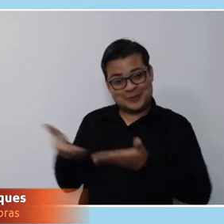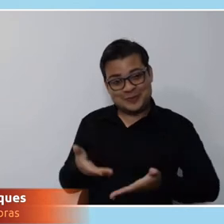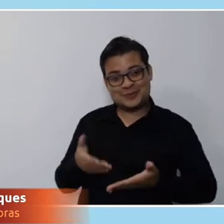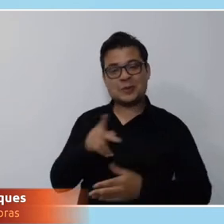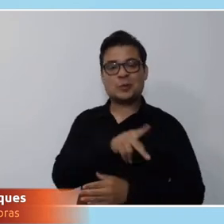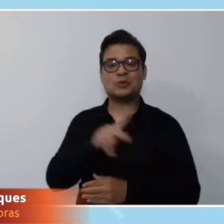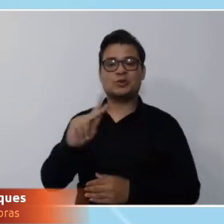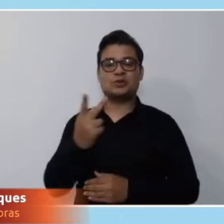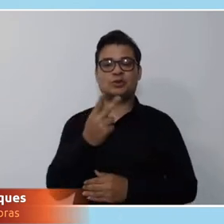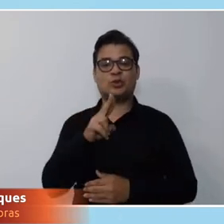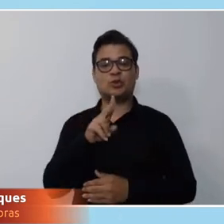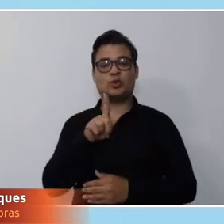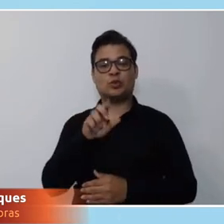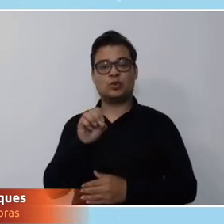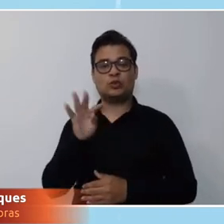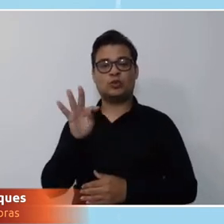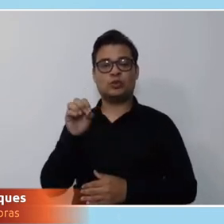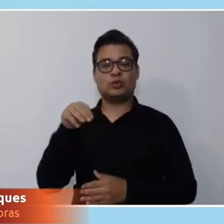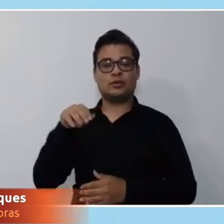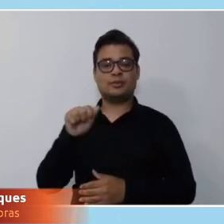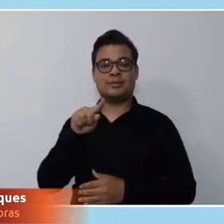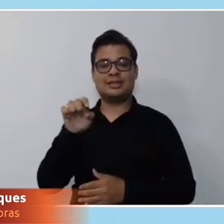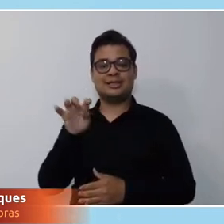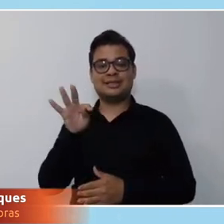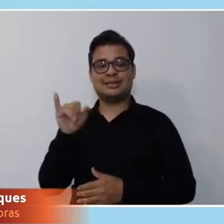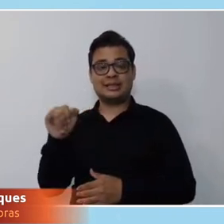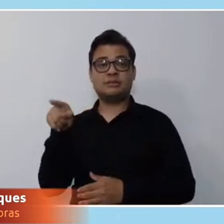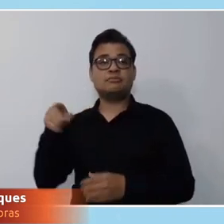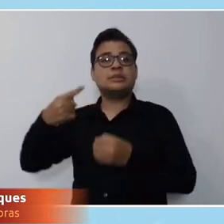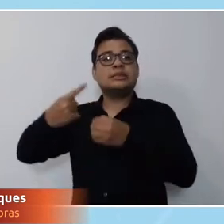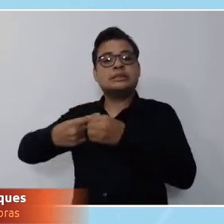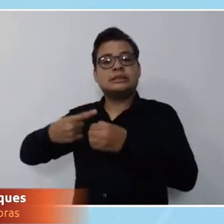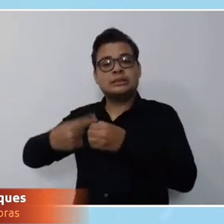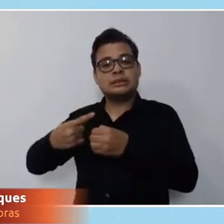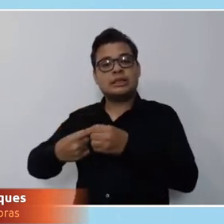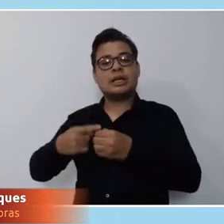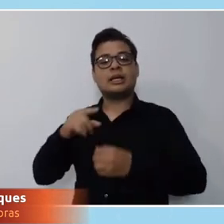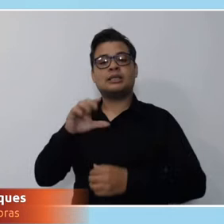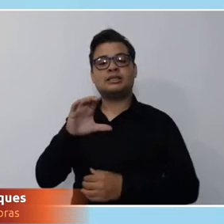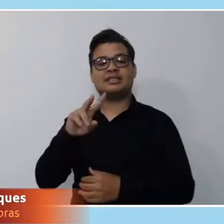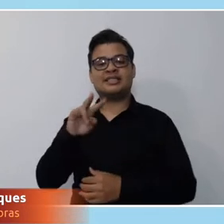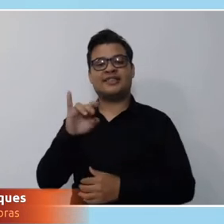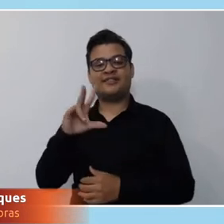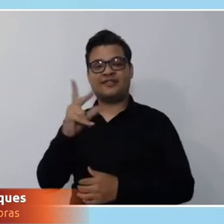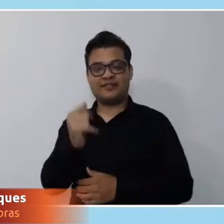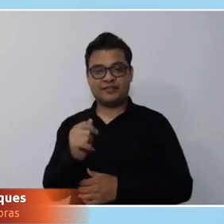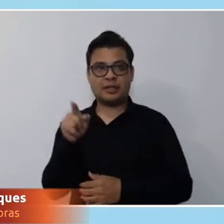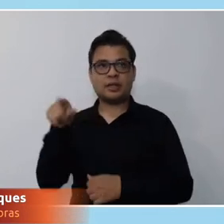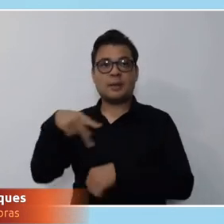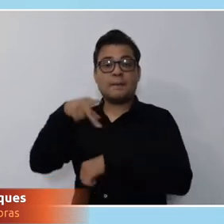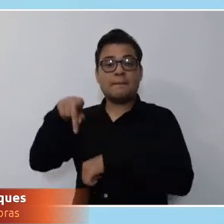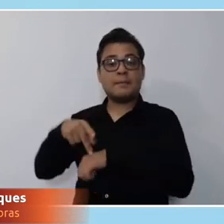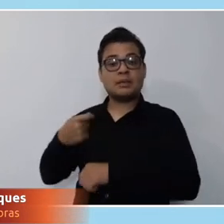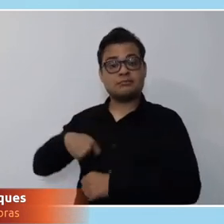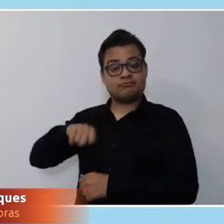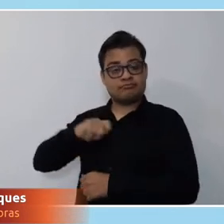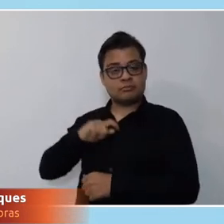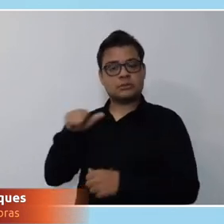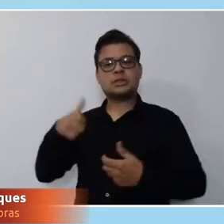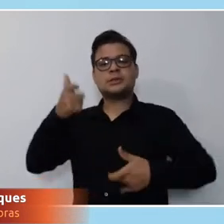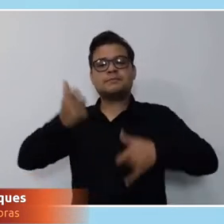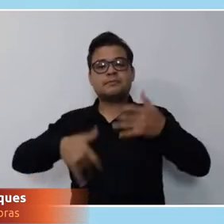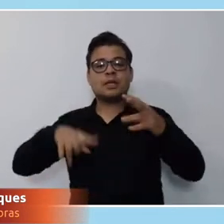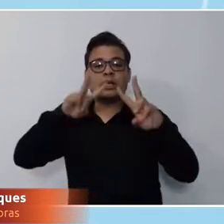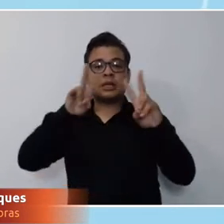Hugo Tomazetti, direto de Sevilha, na Espanha. Ele que vai compartilhar com a gente algumas informações importantes aí sobre o cenário